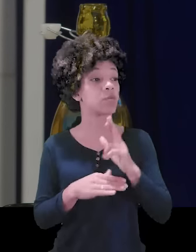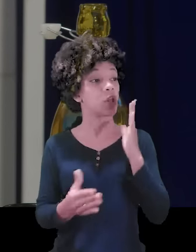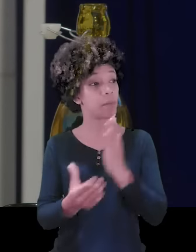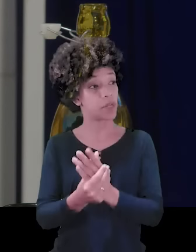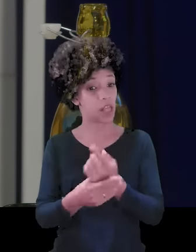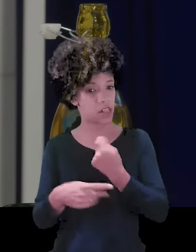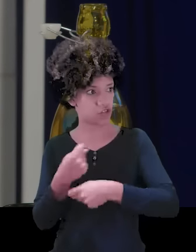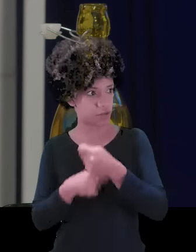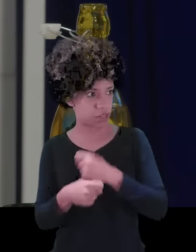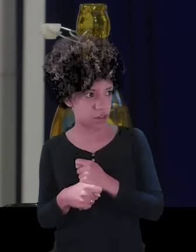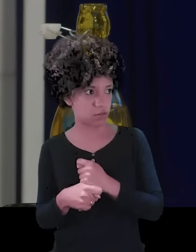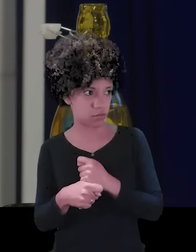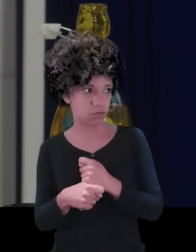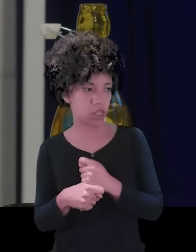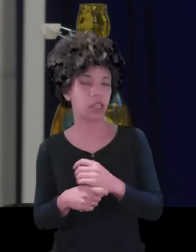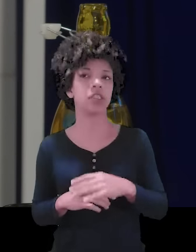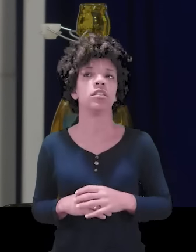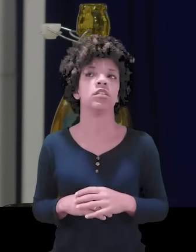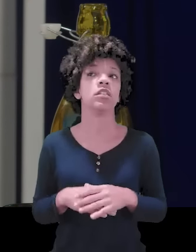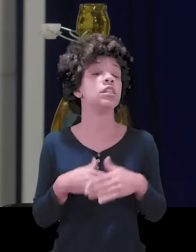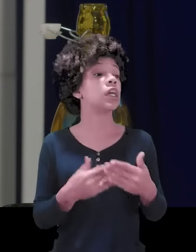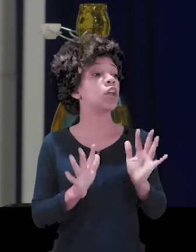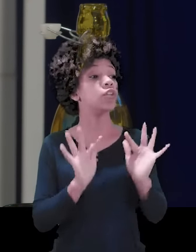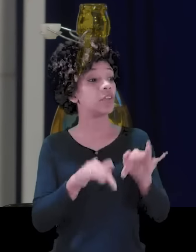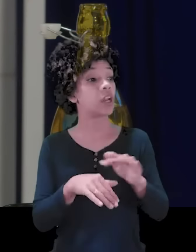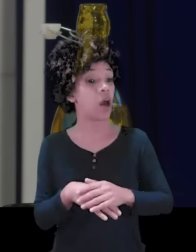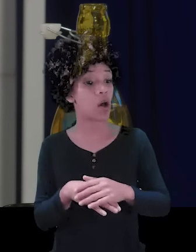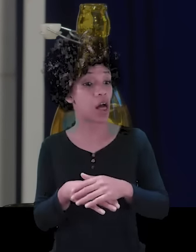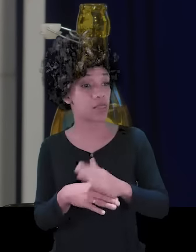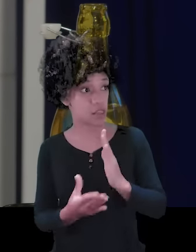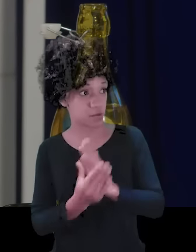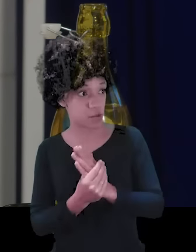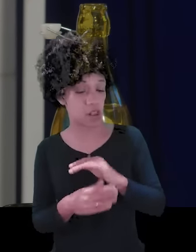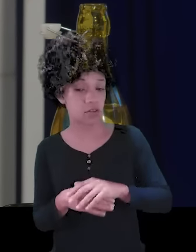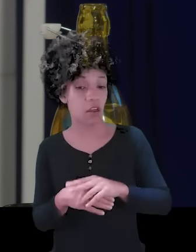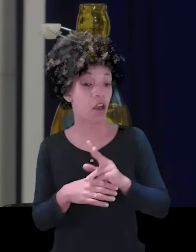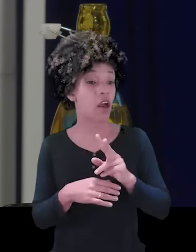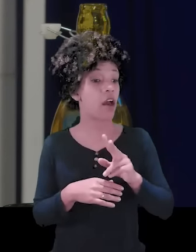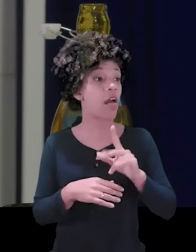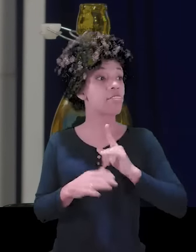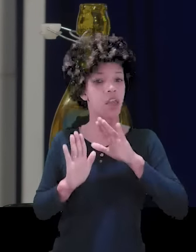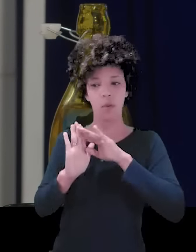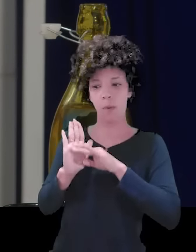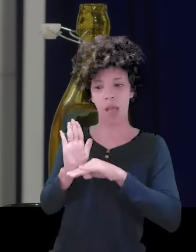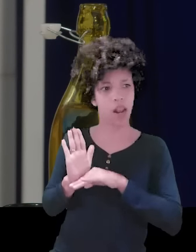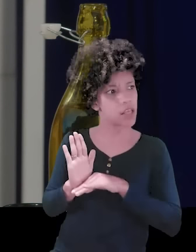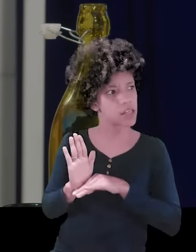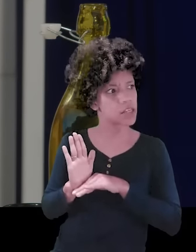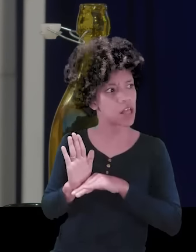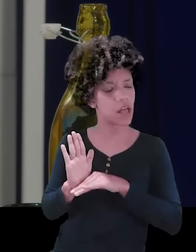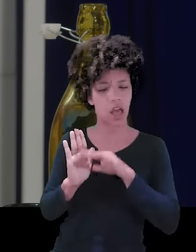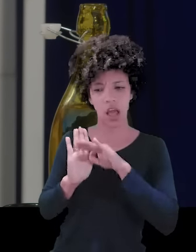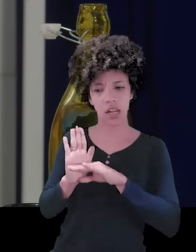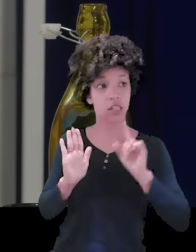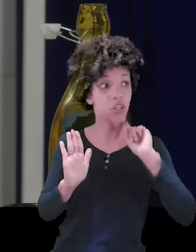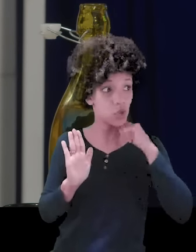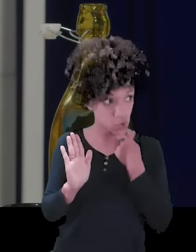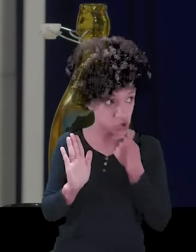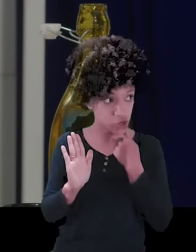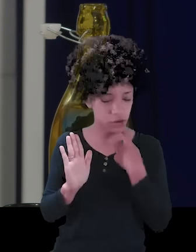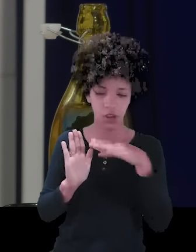um processo administrativo que a gente fala né E aí no final desse processo lá vai lá para uma lista é o a lista